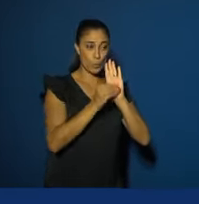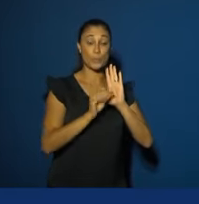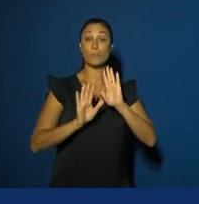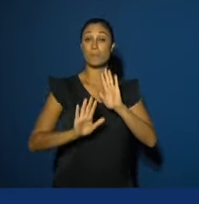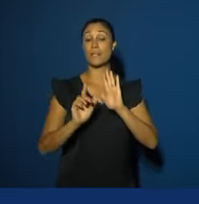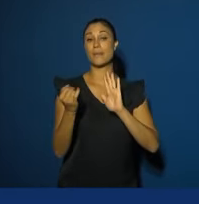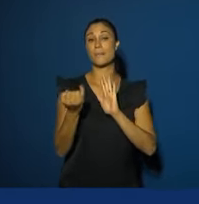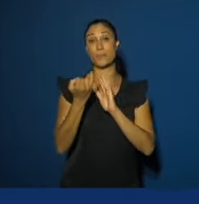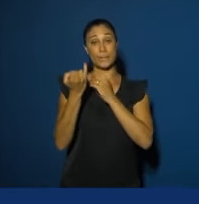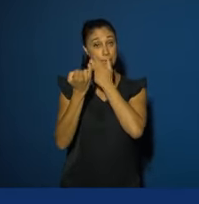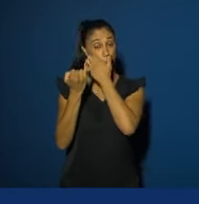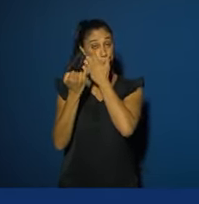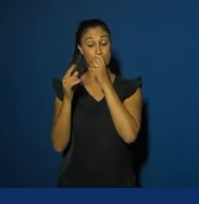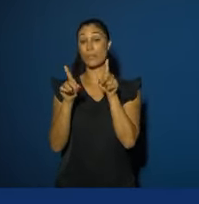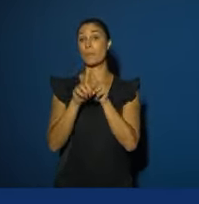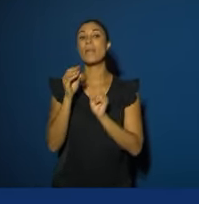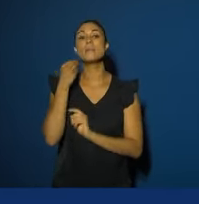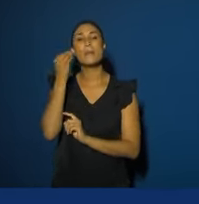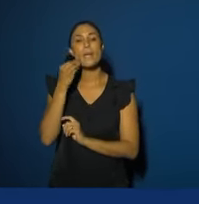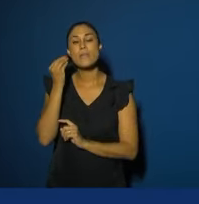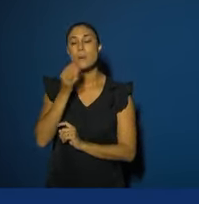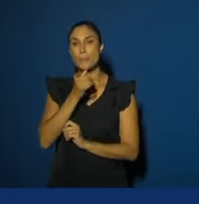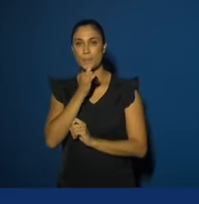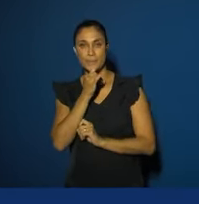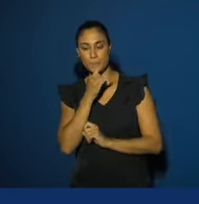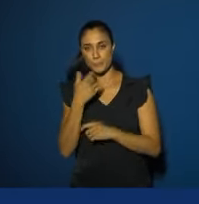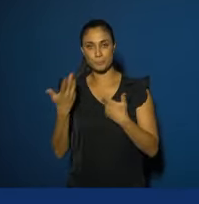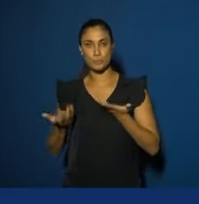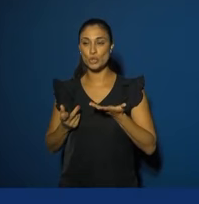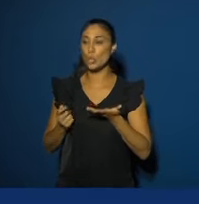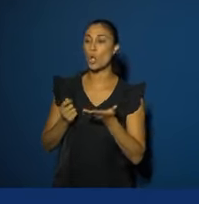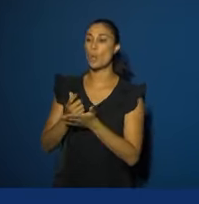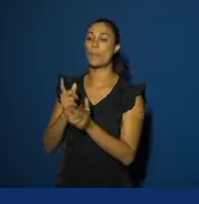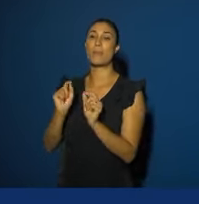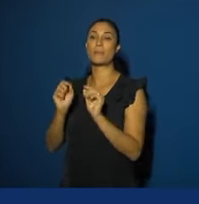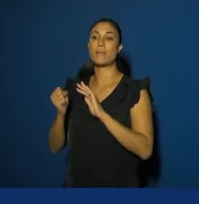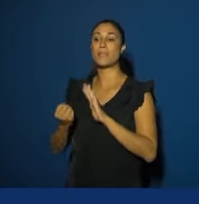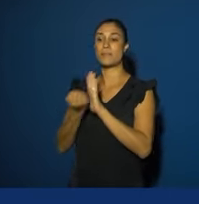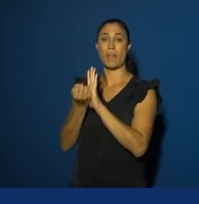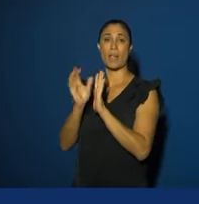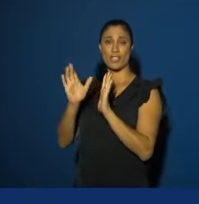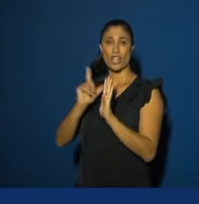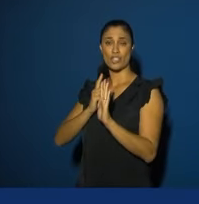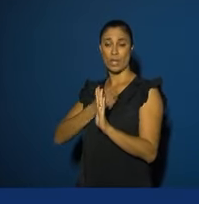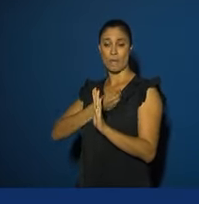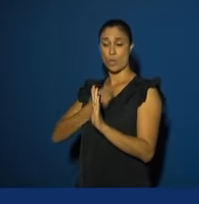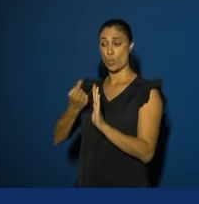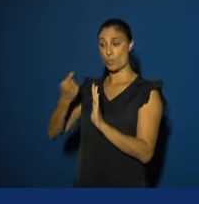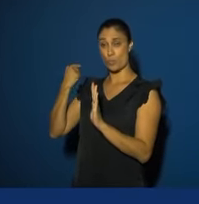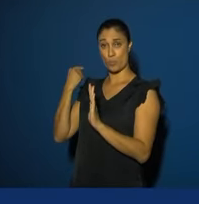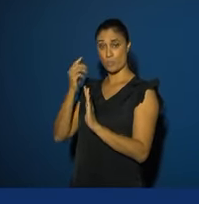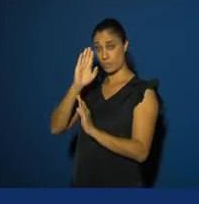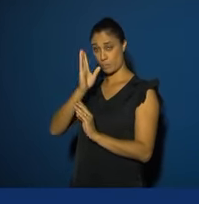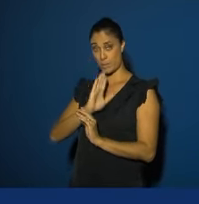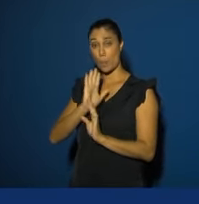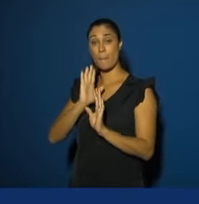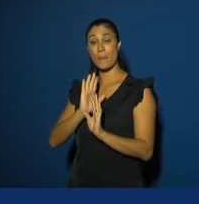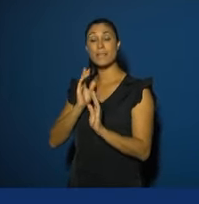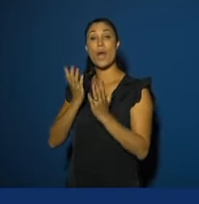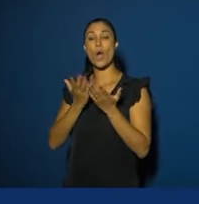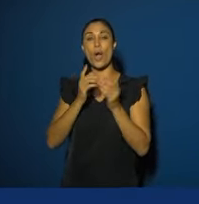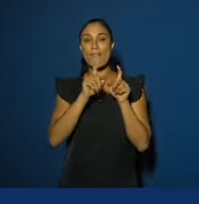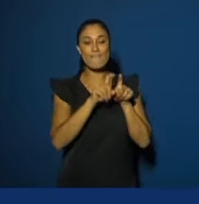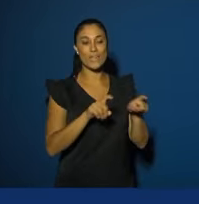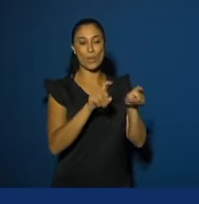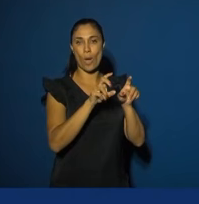muito importante também essa experiência de comprar todas essas essas novas essas marcas que já existiam no Brasil Mas localmente e aí